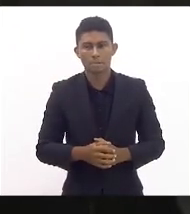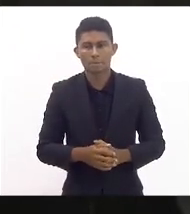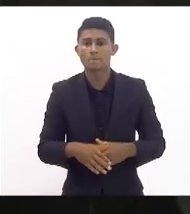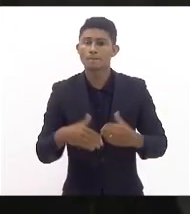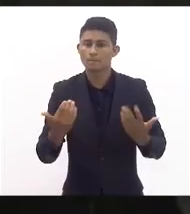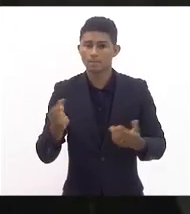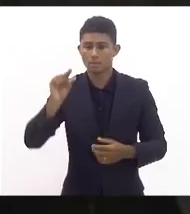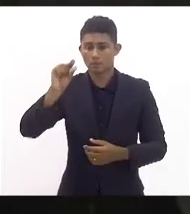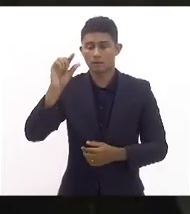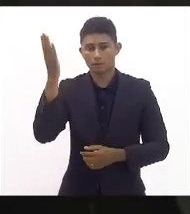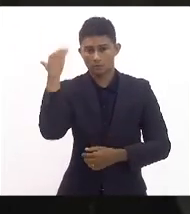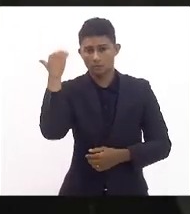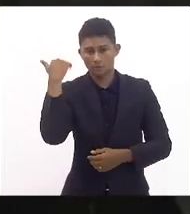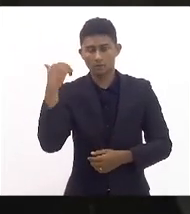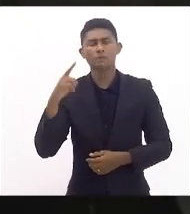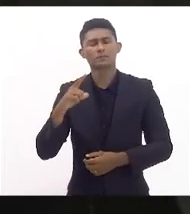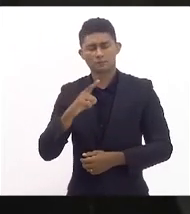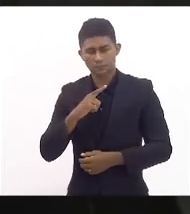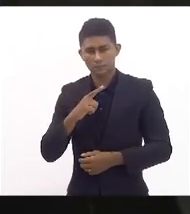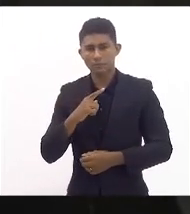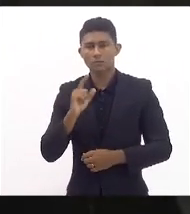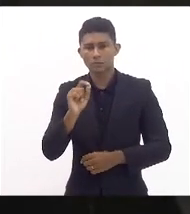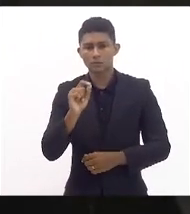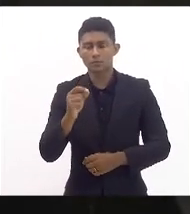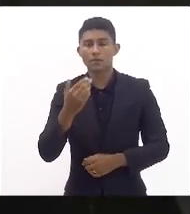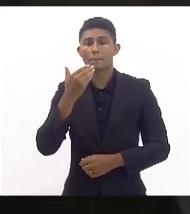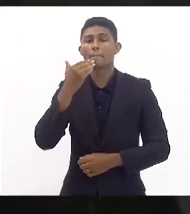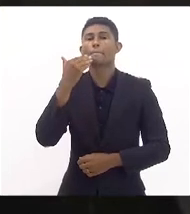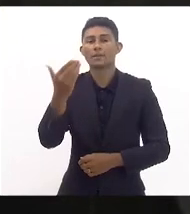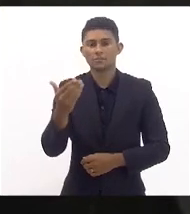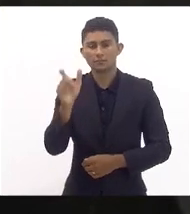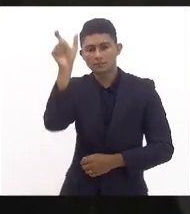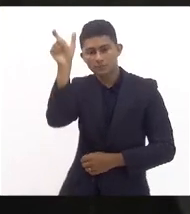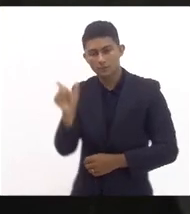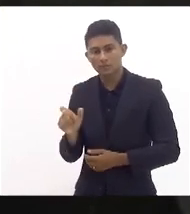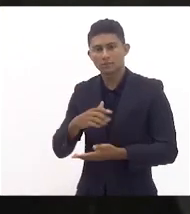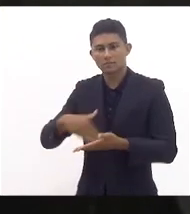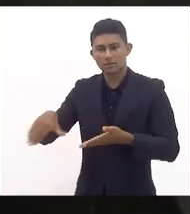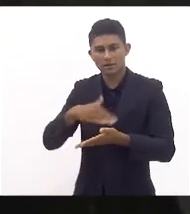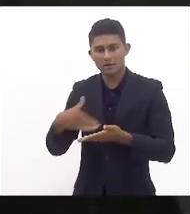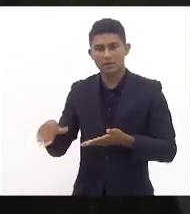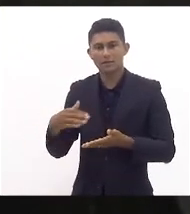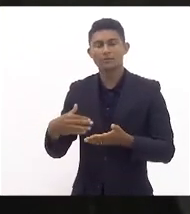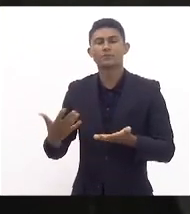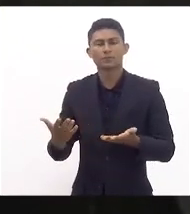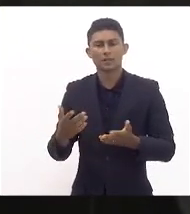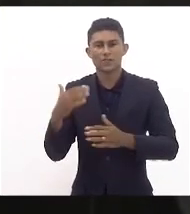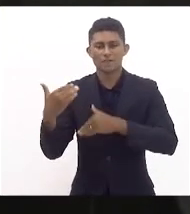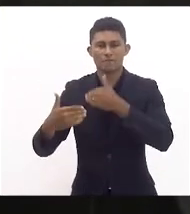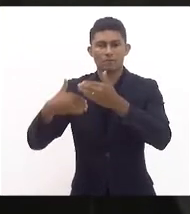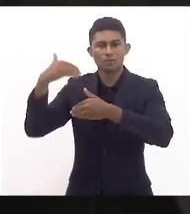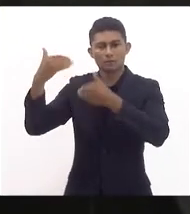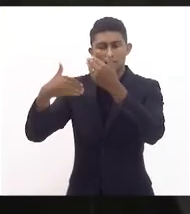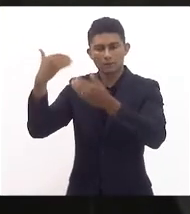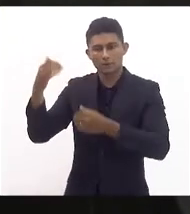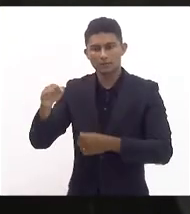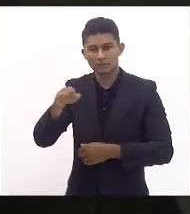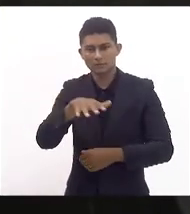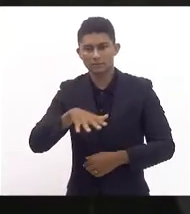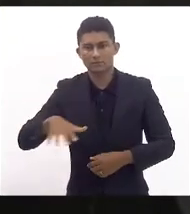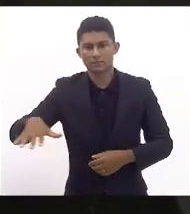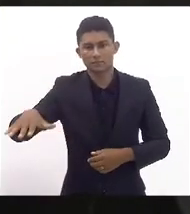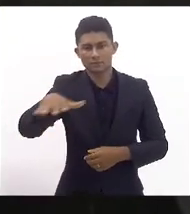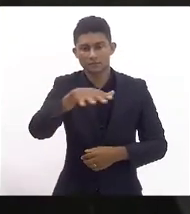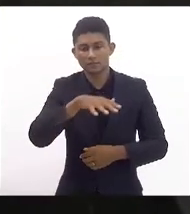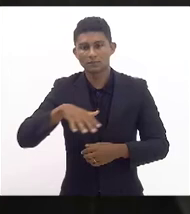Recentemente, recebi, não é, uma solicitação do secretário municipal de desenvolvimento regional do